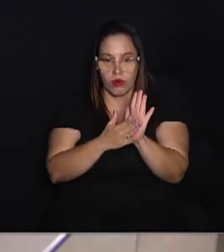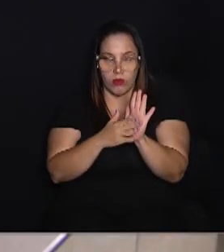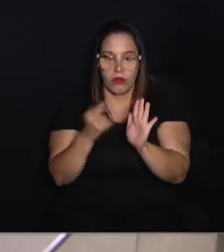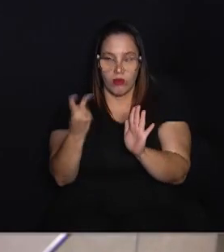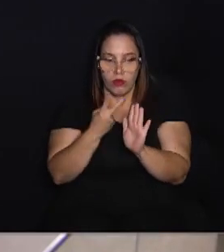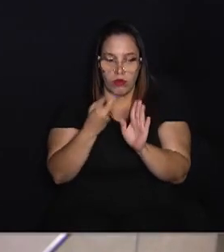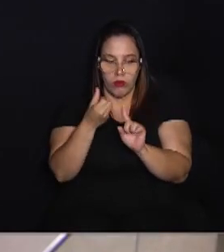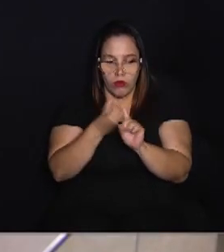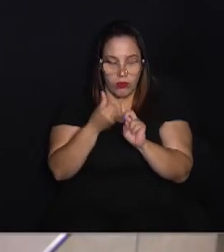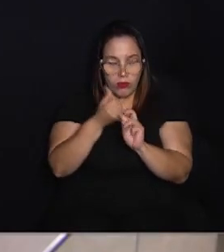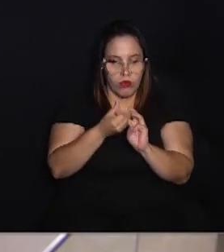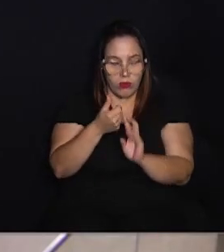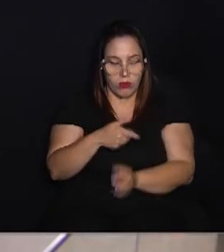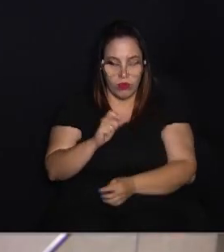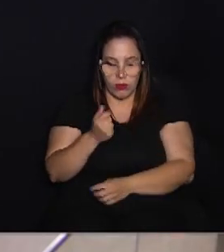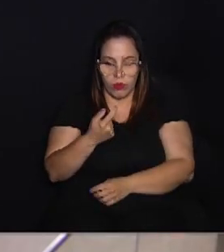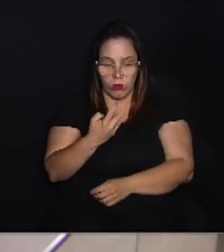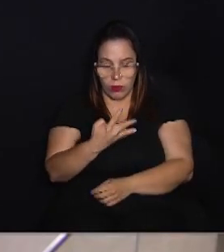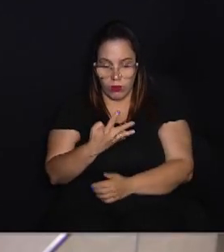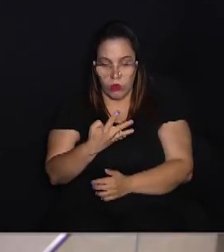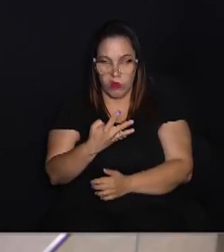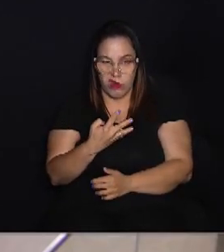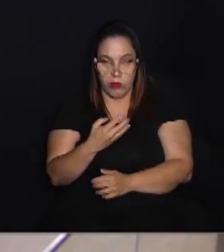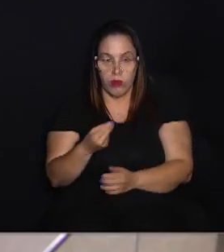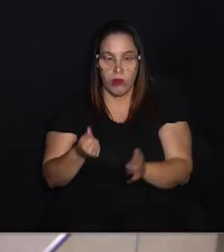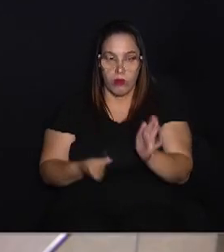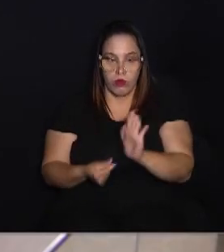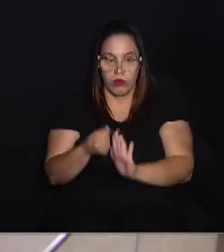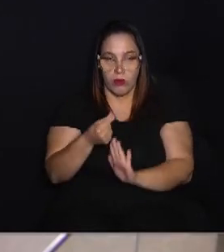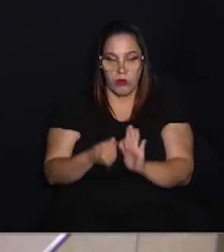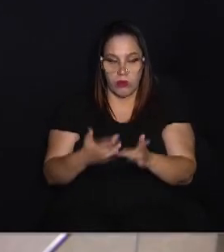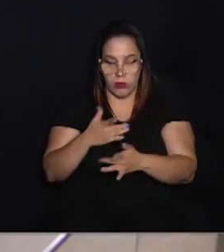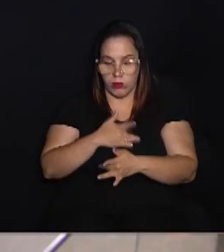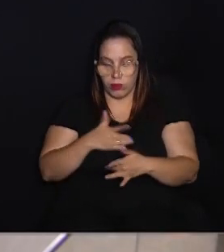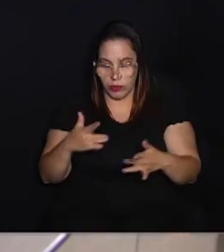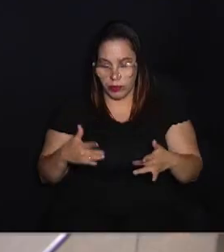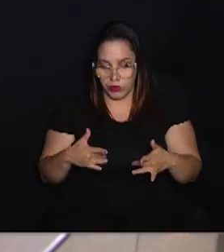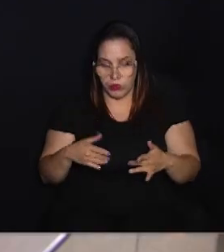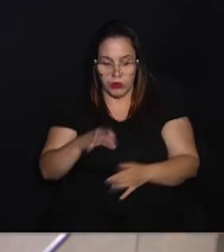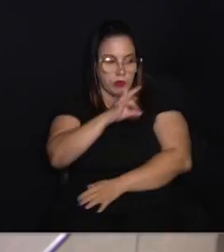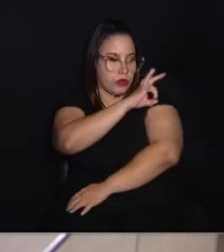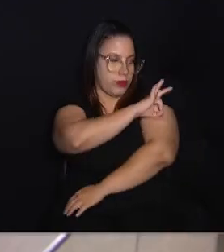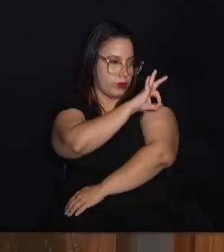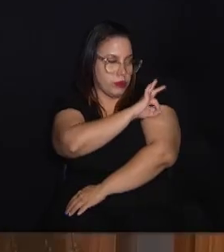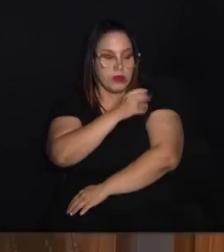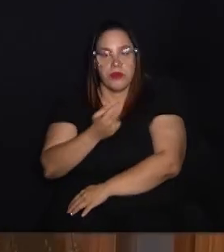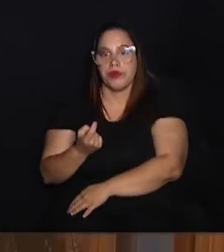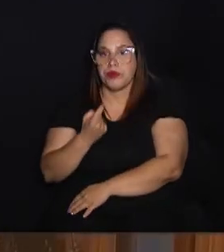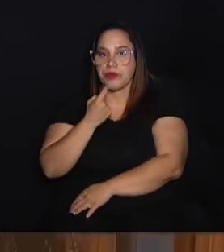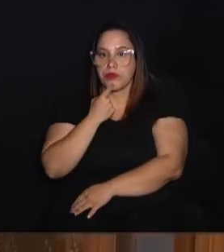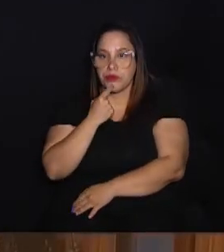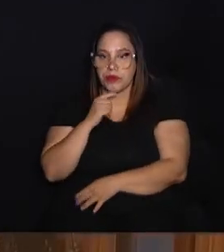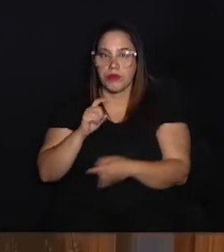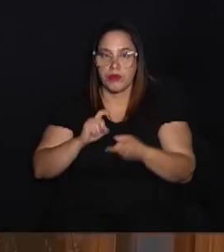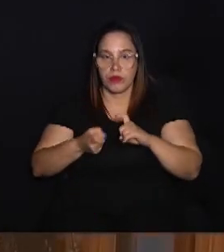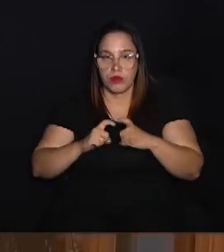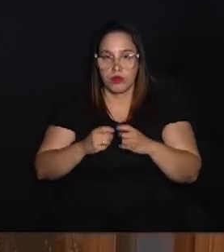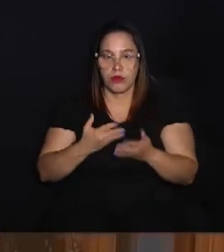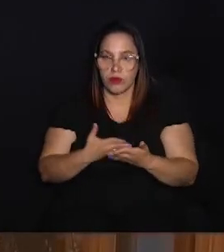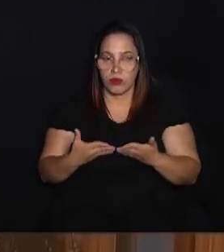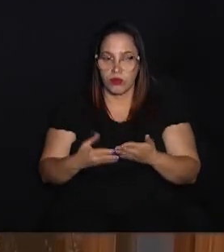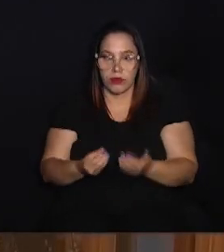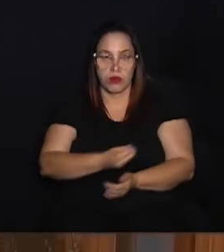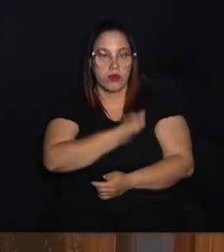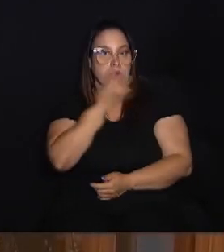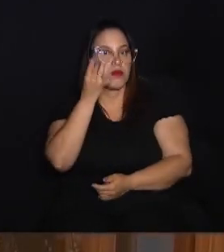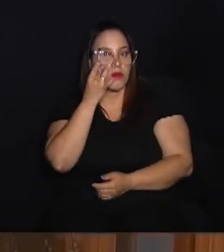segundo quadrimestre de 2024 dos investimentos na saúde pela Prefeitura de Campinas. A reunião contou com a